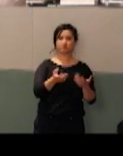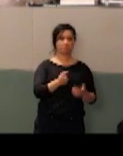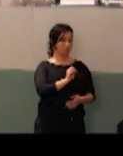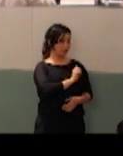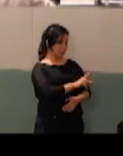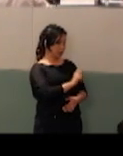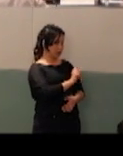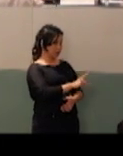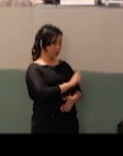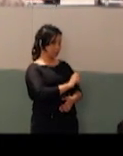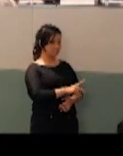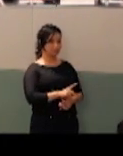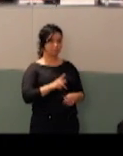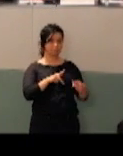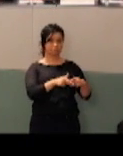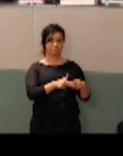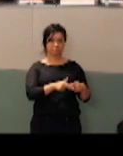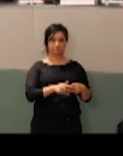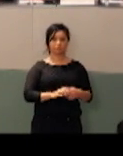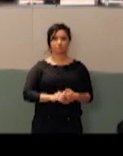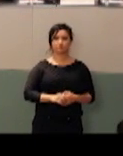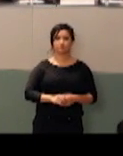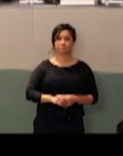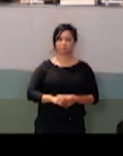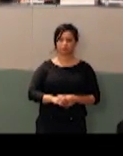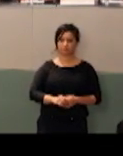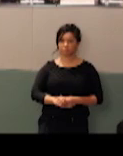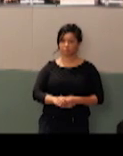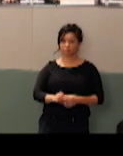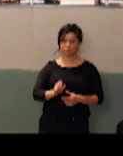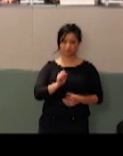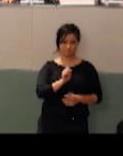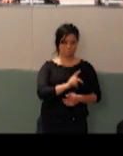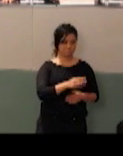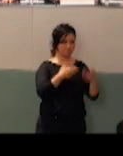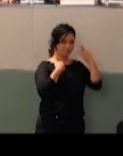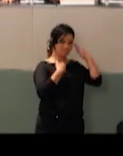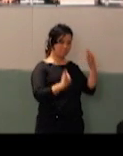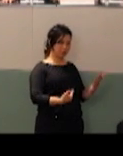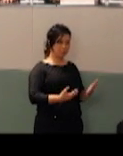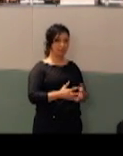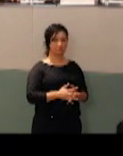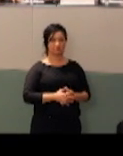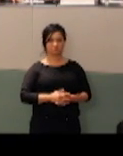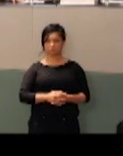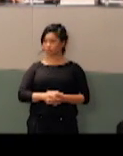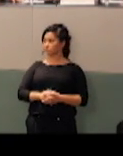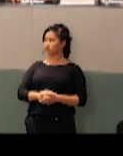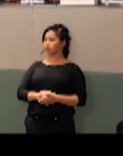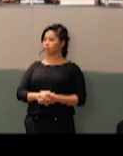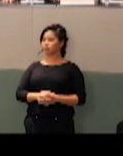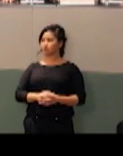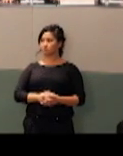de desenvolvimento. E não o contrário. Candidato. Muito obrigada, candidato. E, por último,